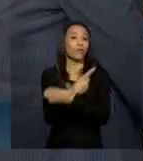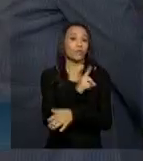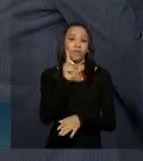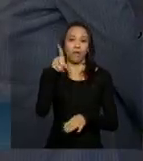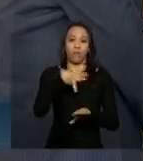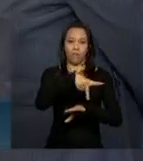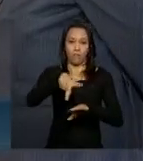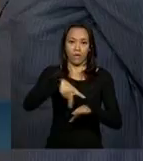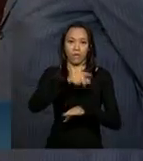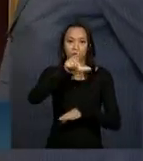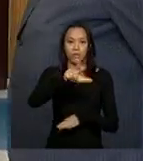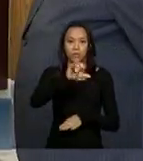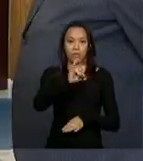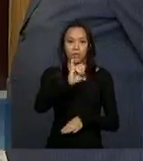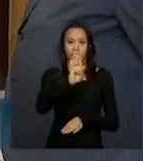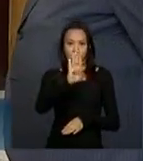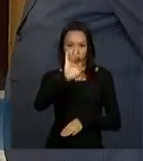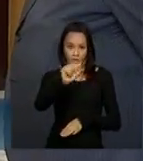Neste momento,